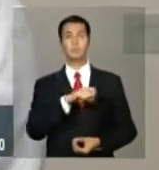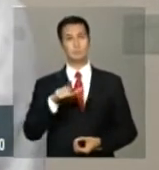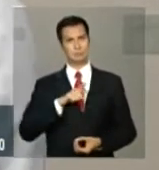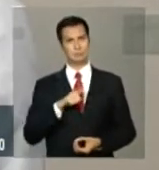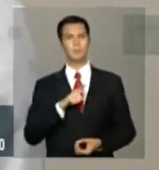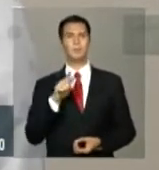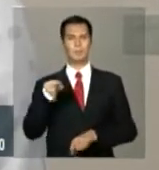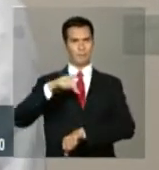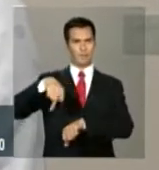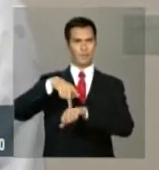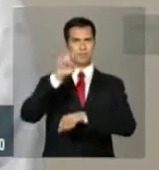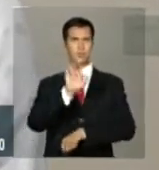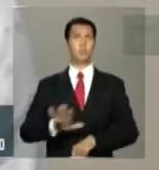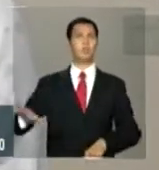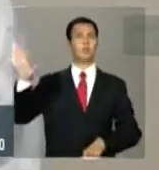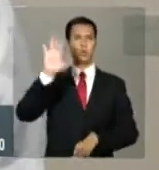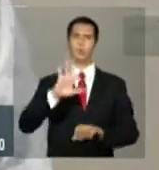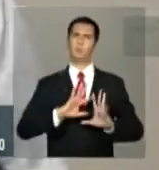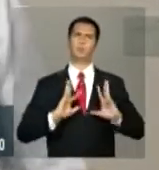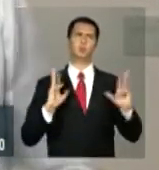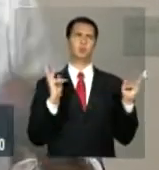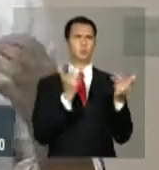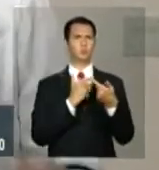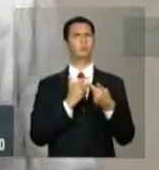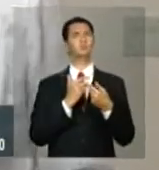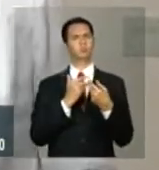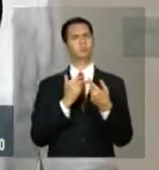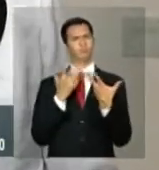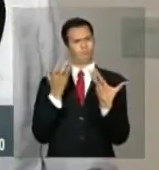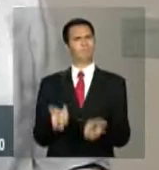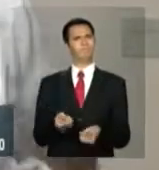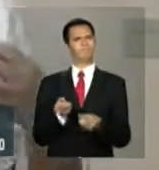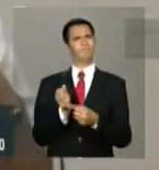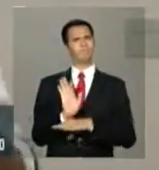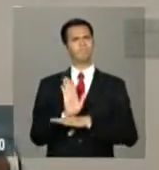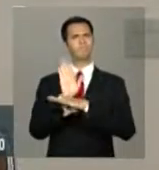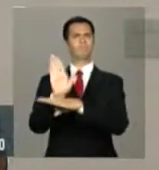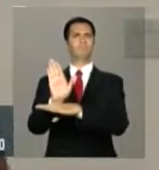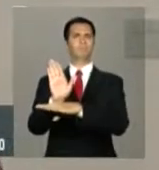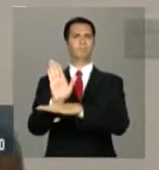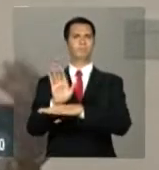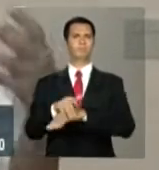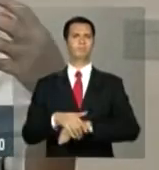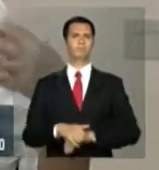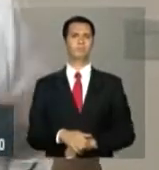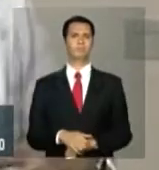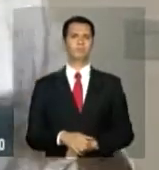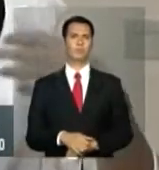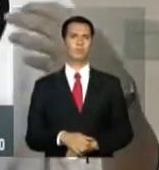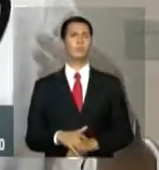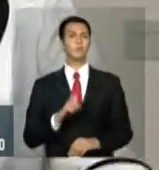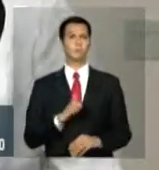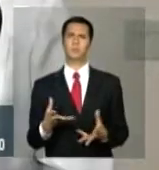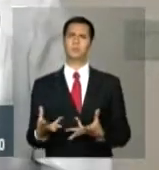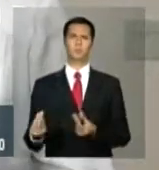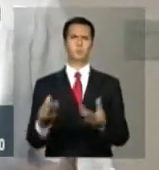países da Europa. Essa solidariedade se manifesta na quantidade de